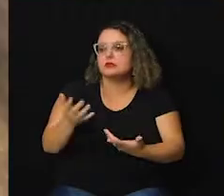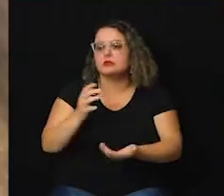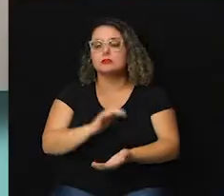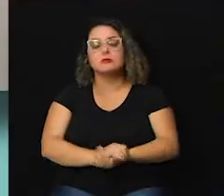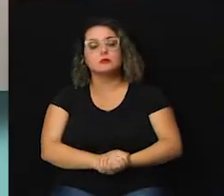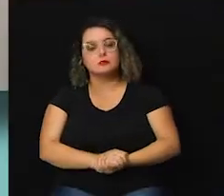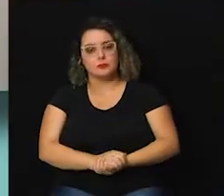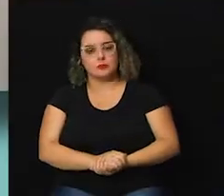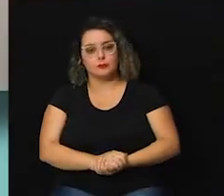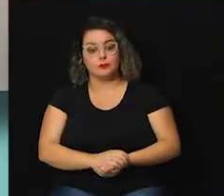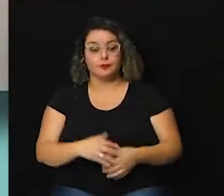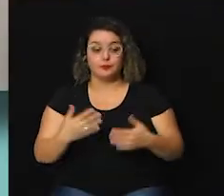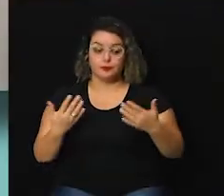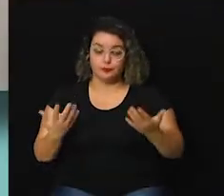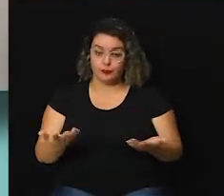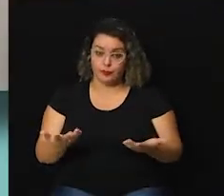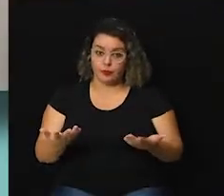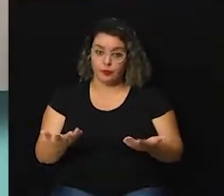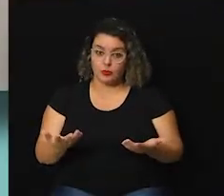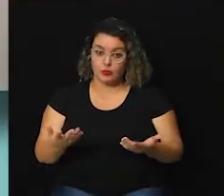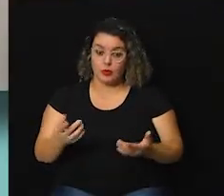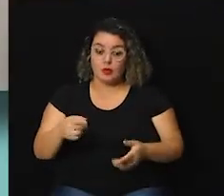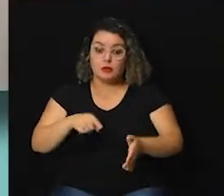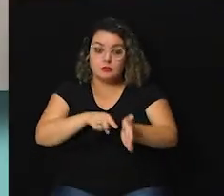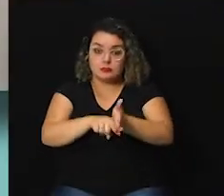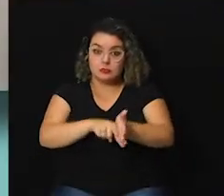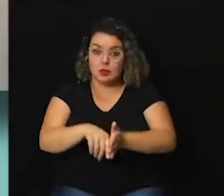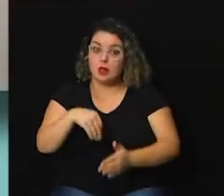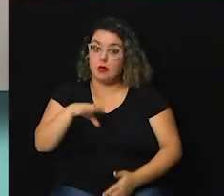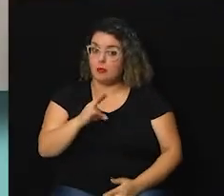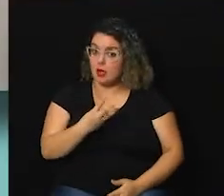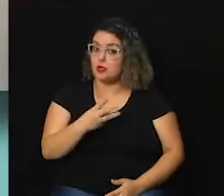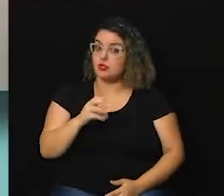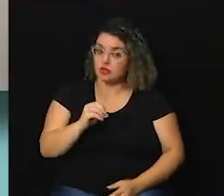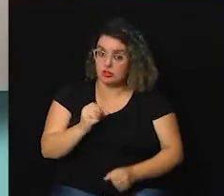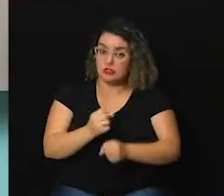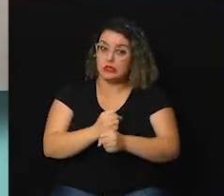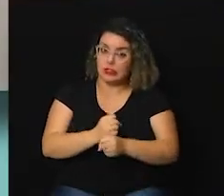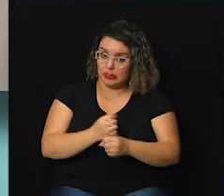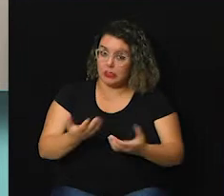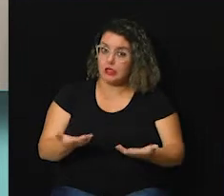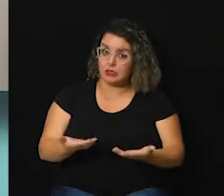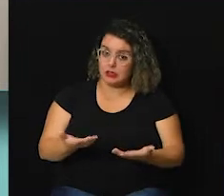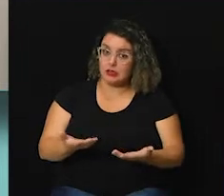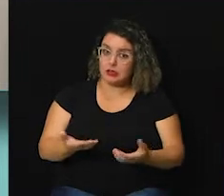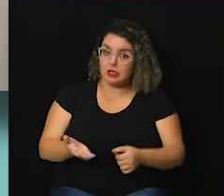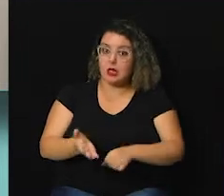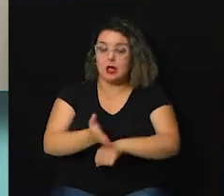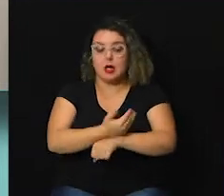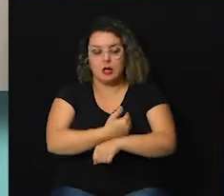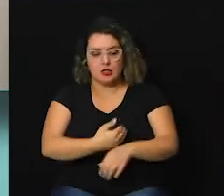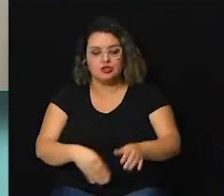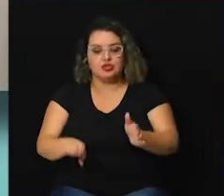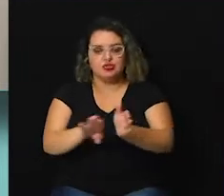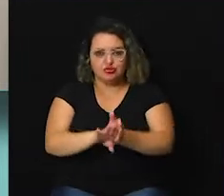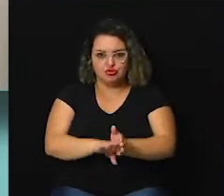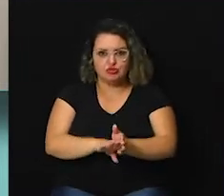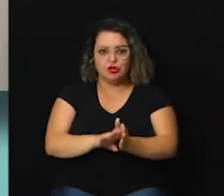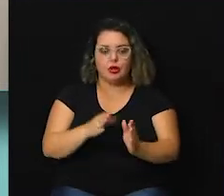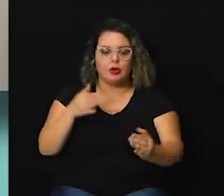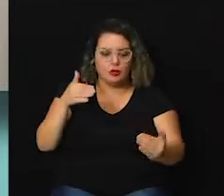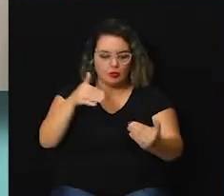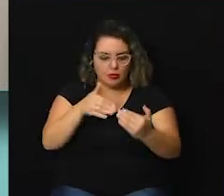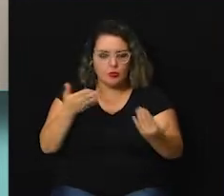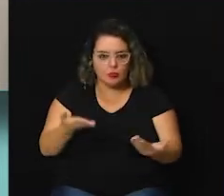agrotóxico? Bom, a pesquisa com as araras já dura mais de 30 anos. E um fato, antes de chegar na questão dos agrotóxicos, e que eu gostaria